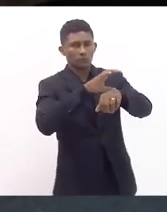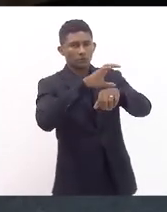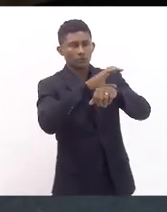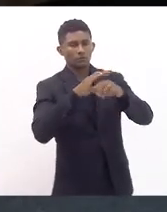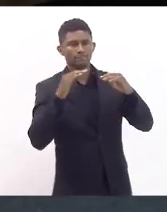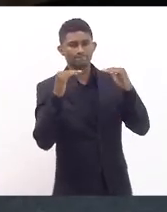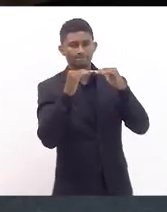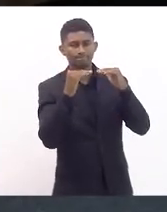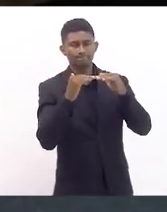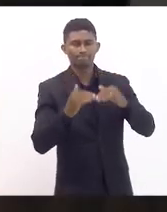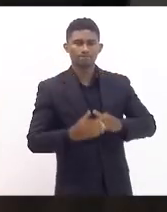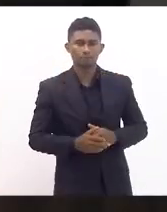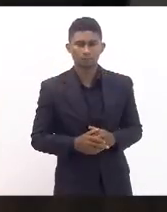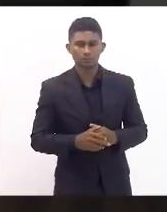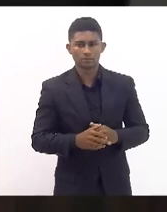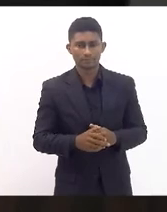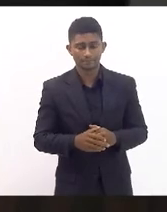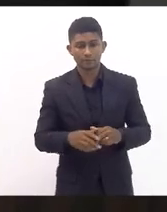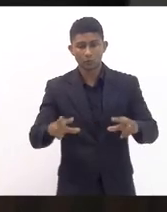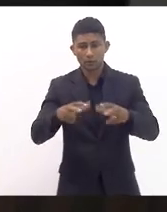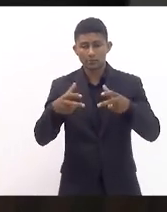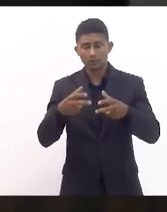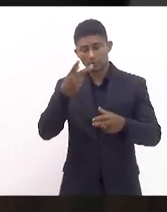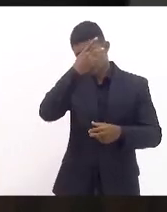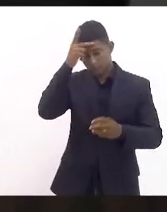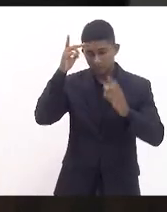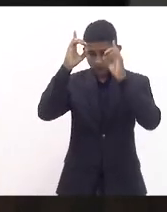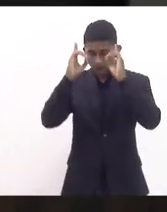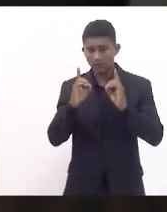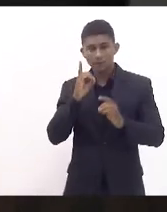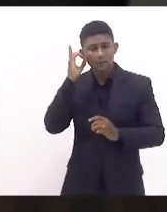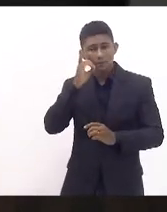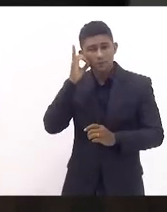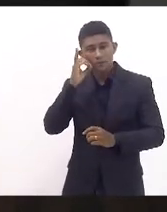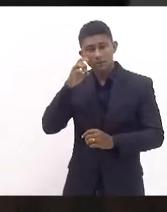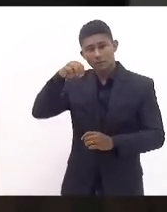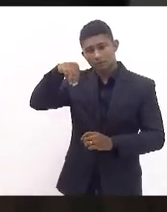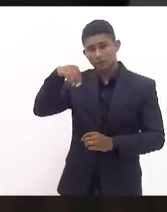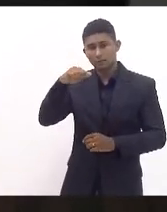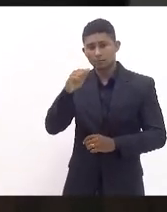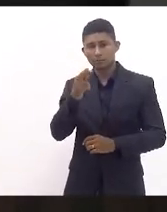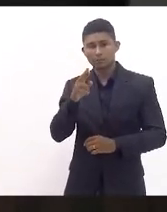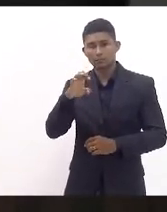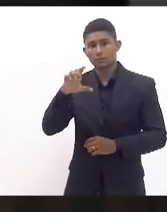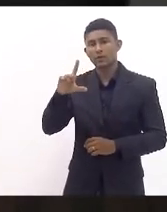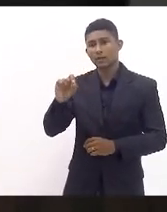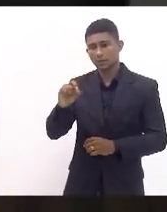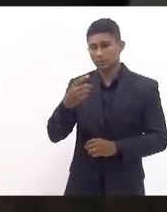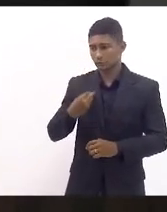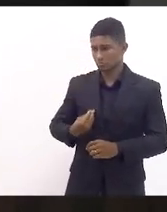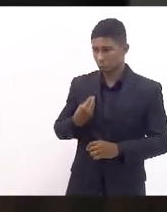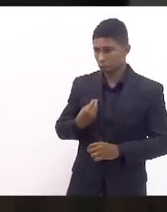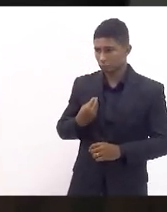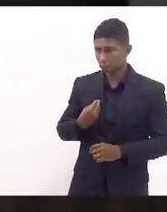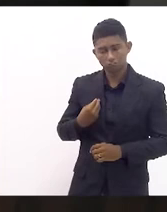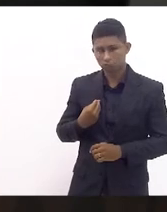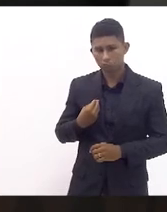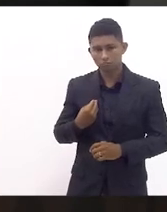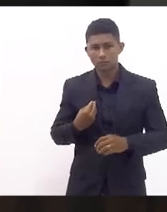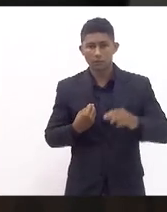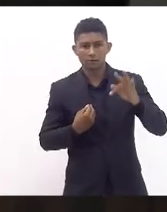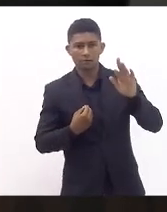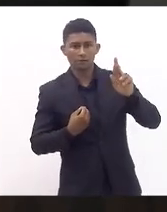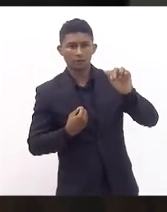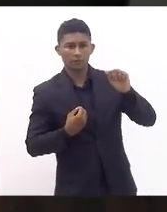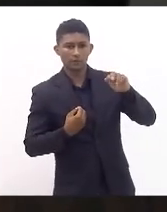constitucionalidade. Pela Comissão da Pessoa com Deficiência, deputado Marcelo Cabeleireiro. Deputado Marcelo Cabeleireiro. Deputada Franciane